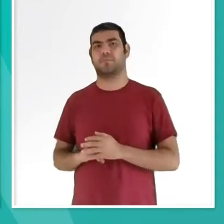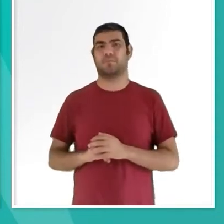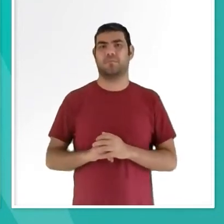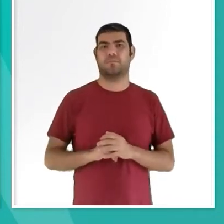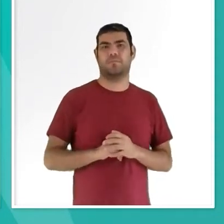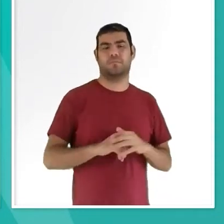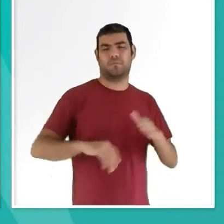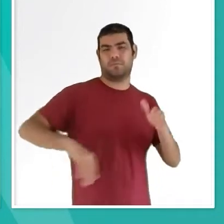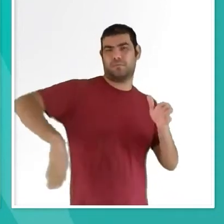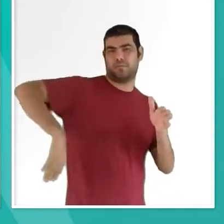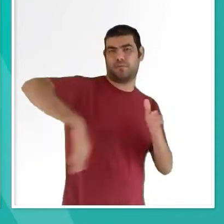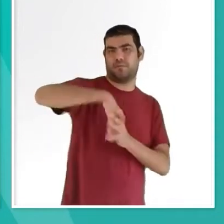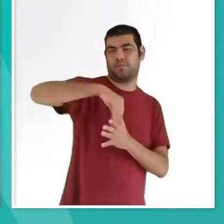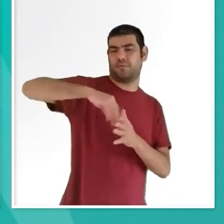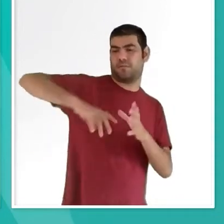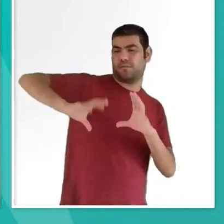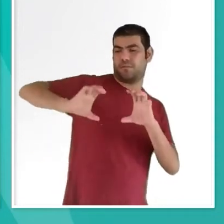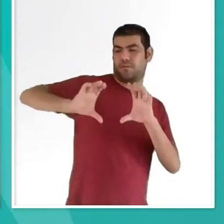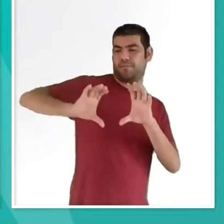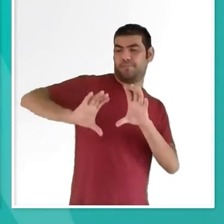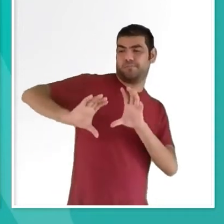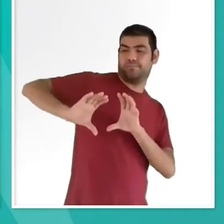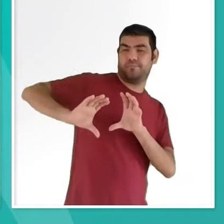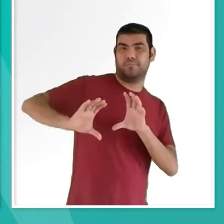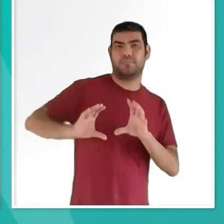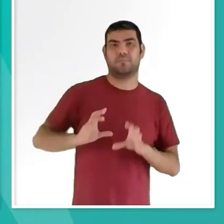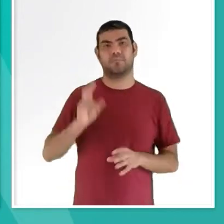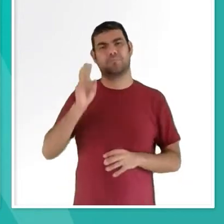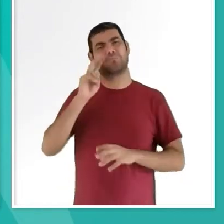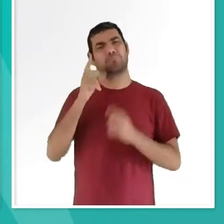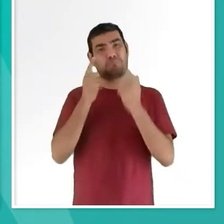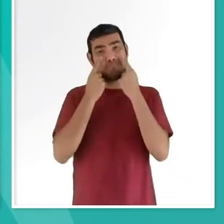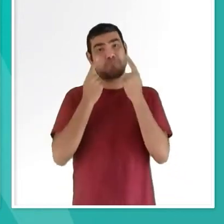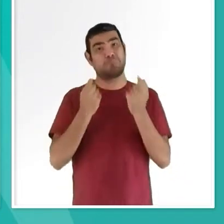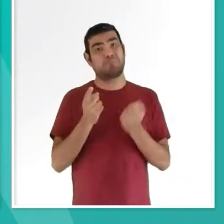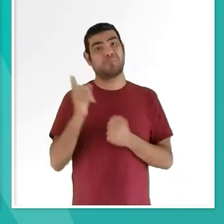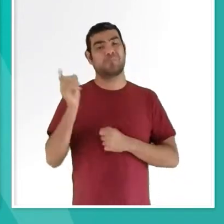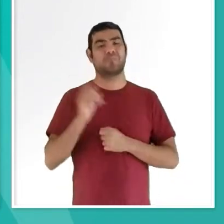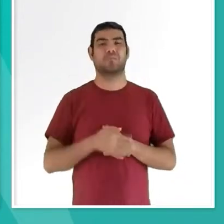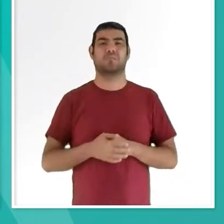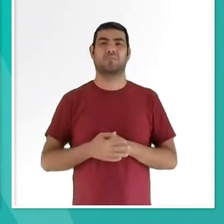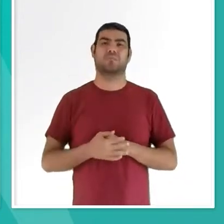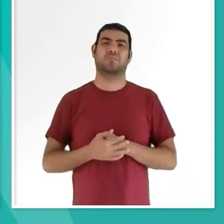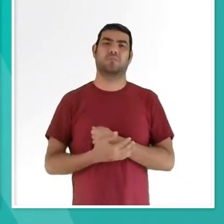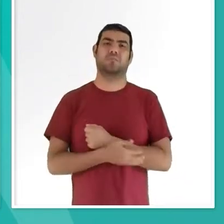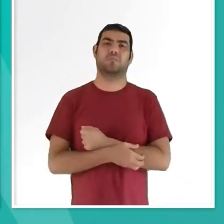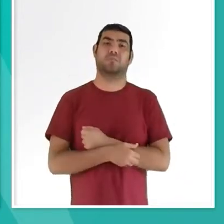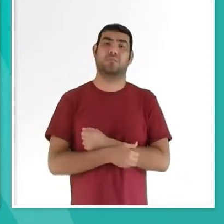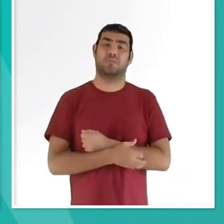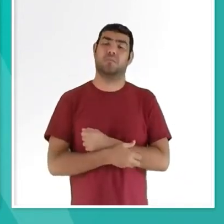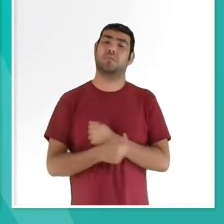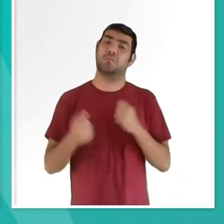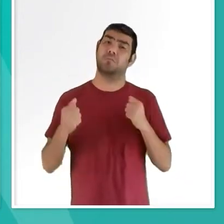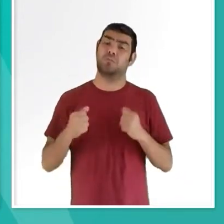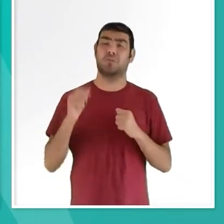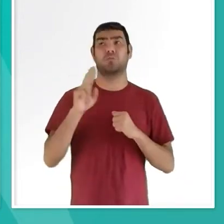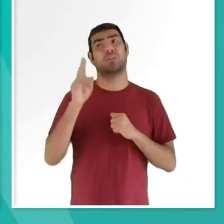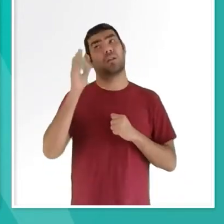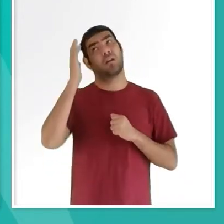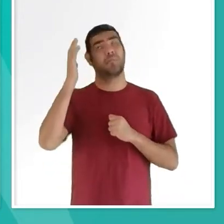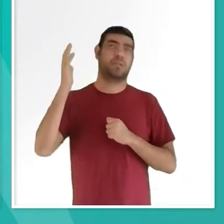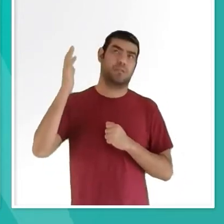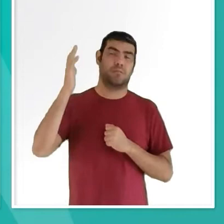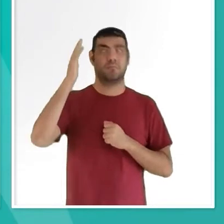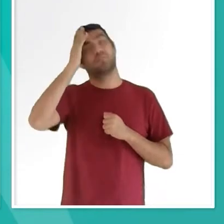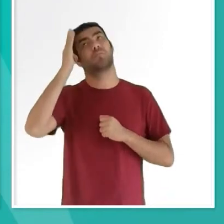na bola, né? Então vejam que interessante. Alguns momentos era possível utilizar a cabeça, né, para levantar a bola